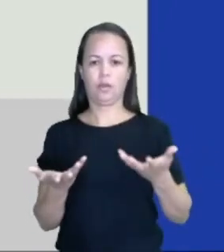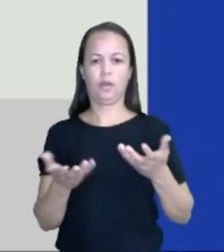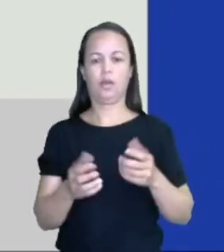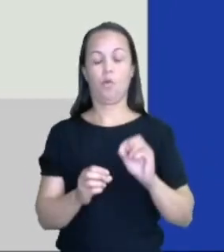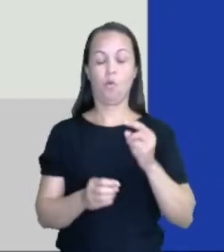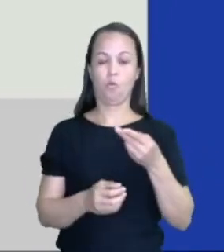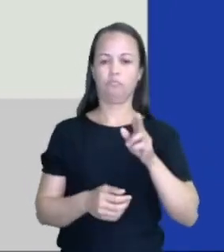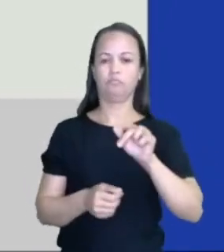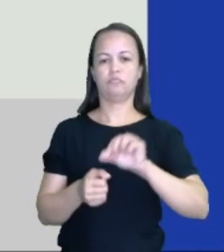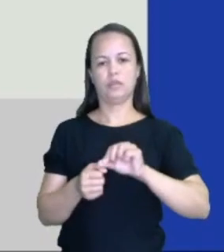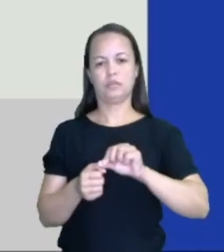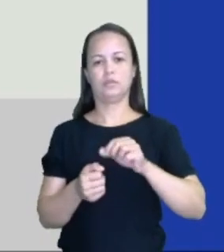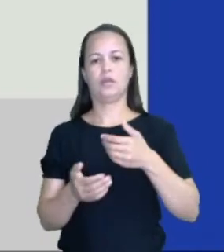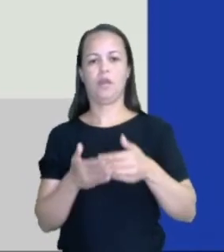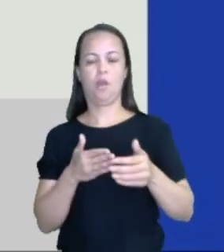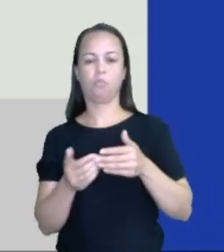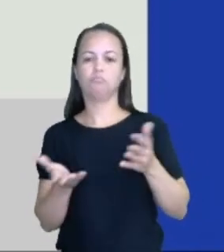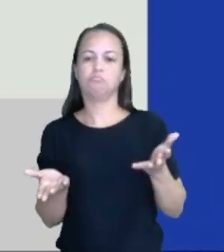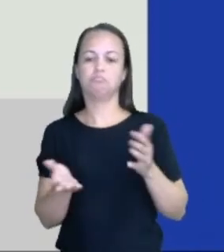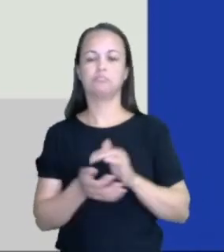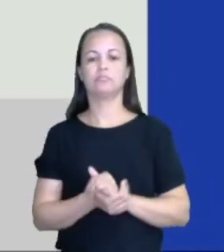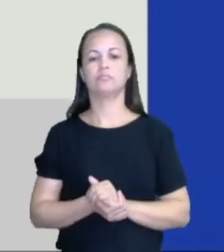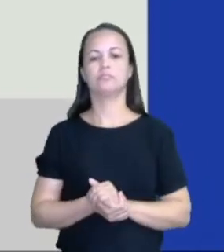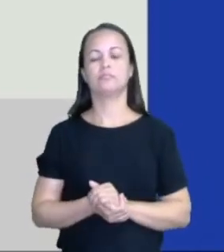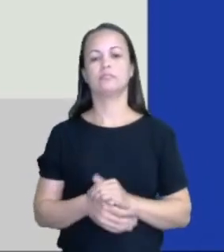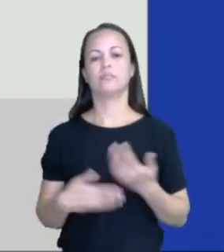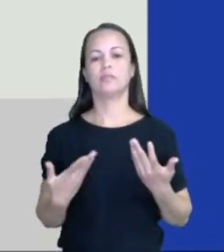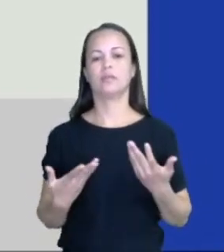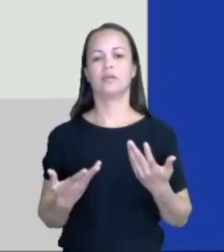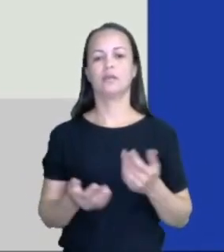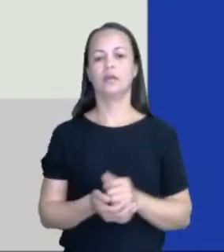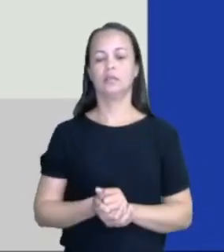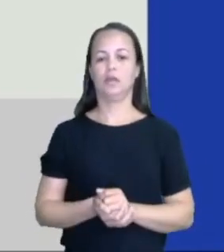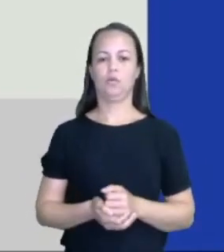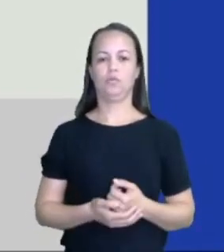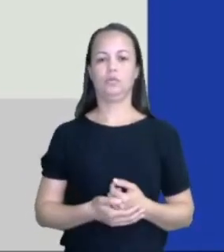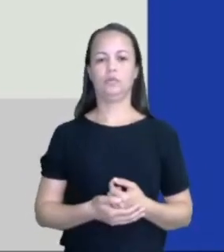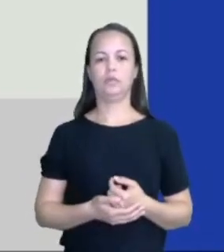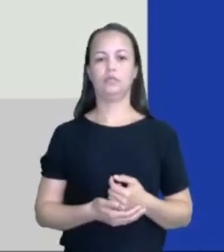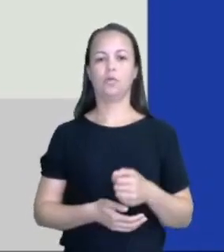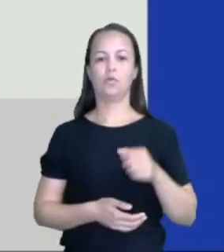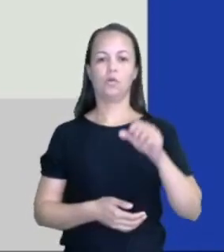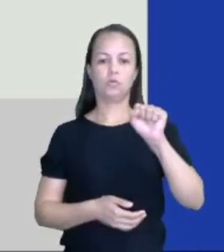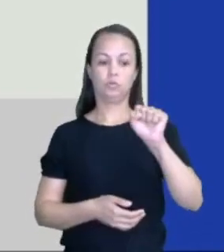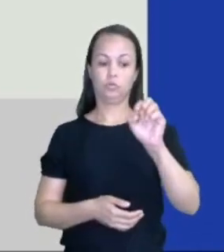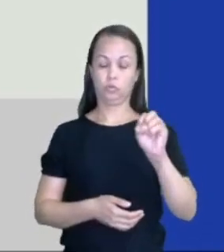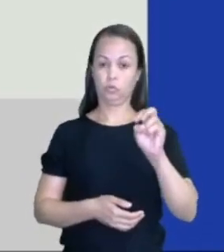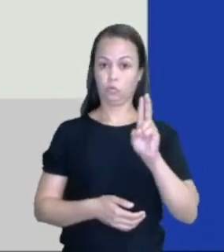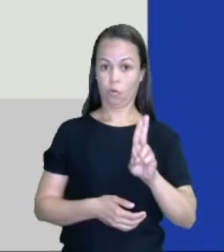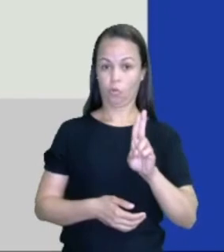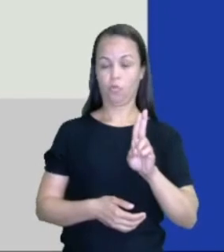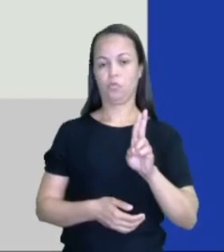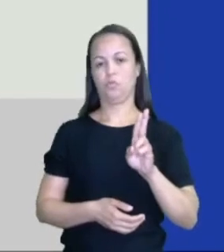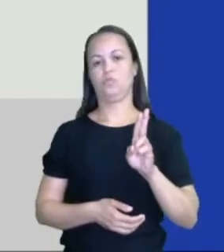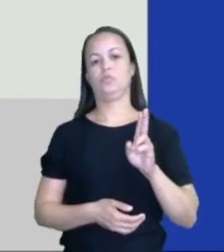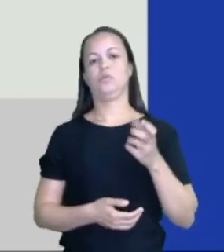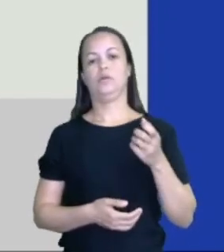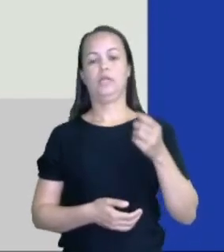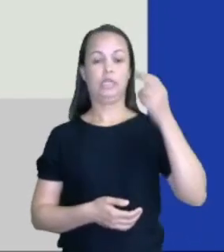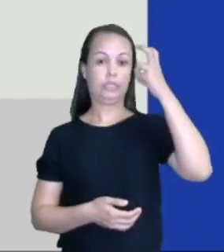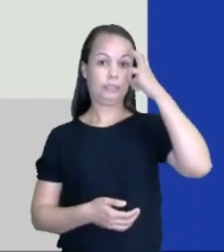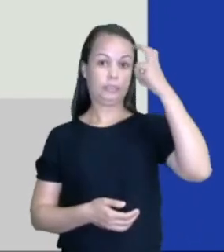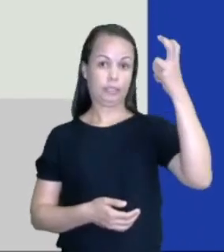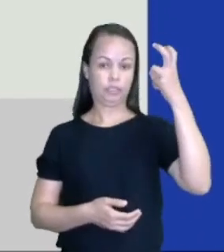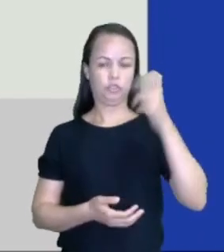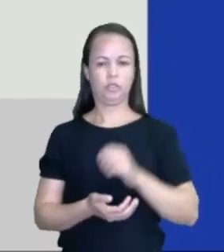fazer alguma coisa. Então, se eu digo assim, sou listo, eu estou dizendo que eu sou uma pessoa inteligente.